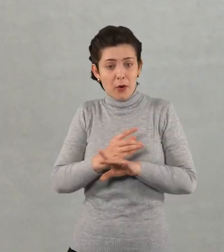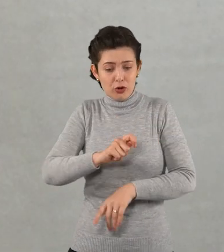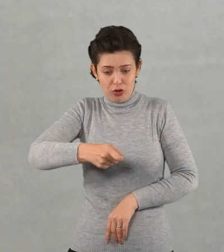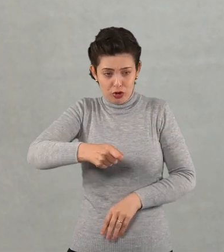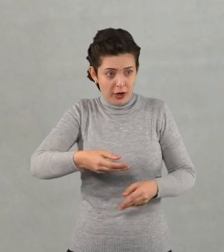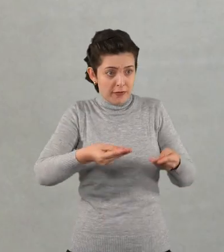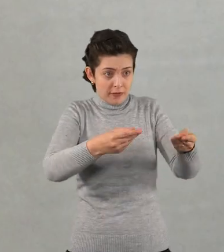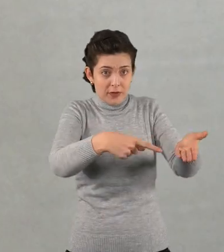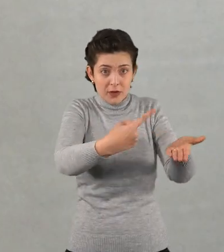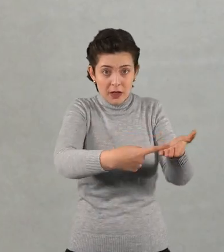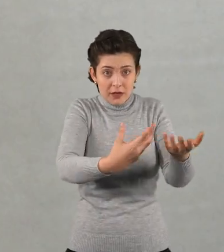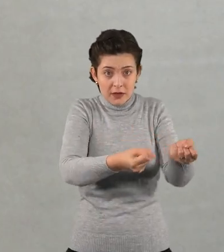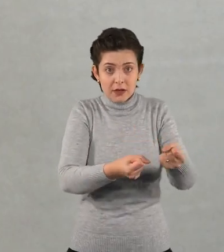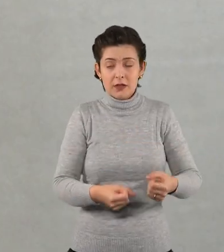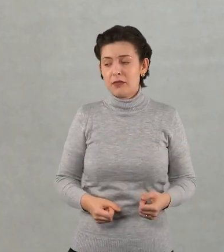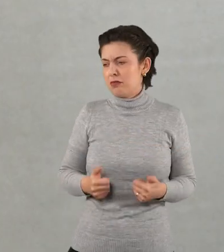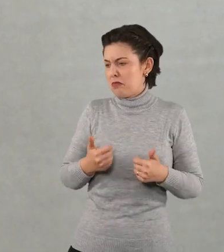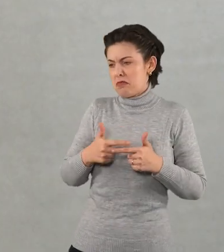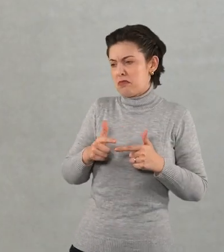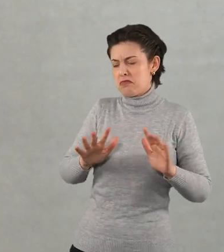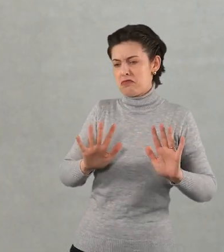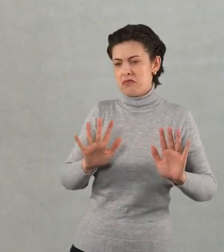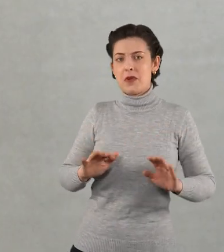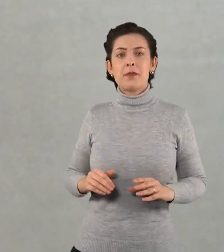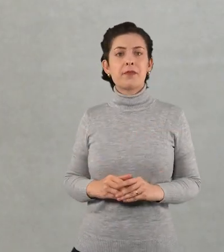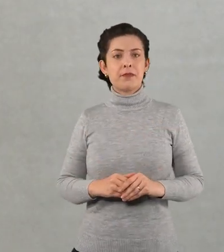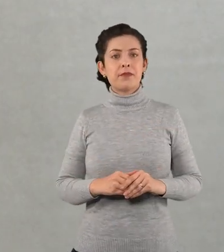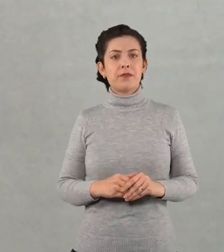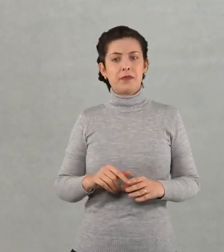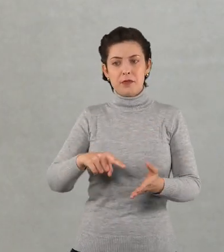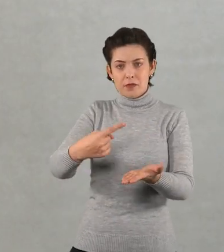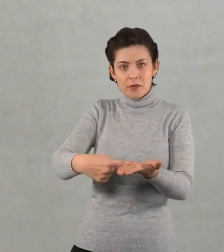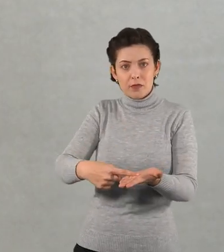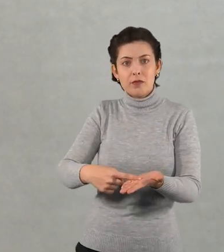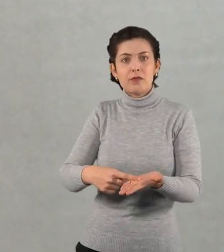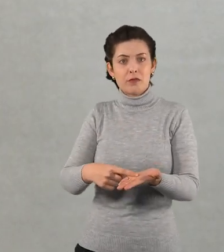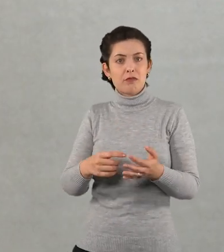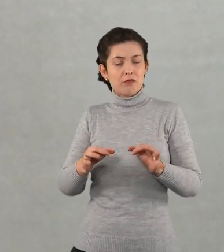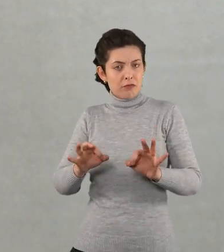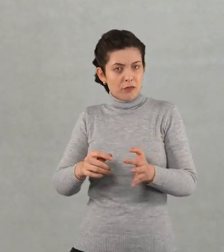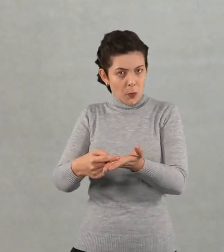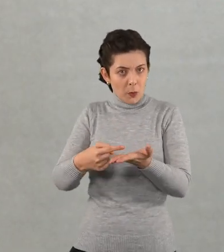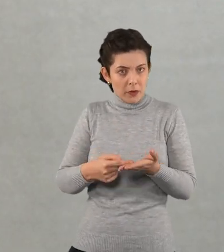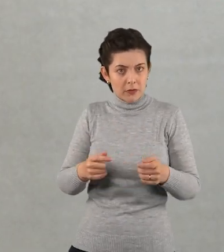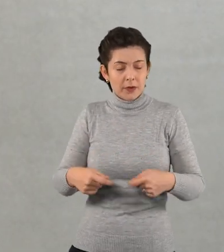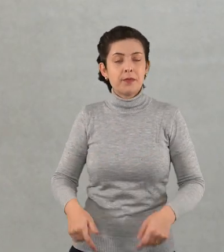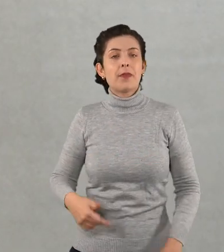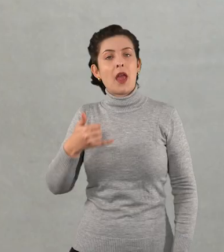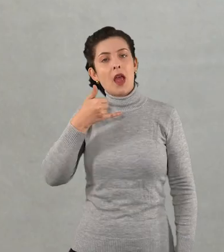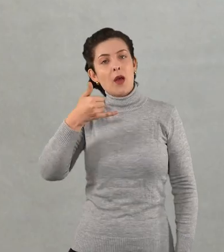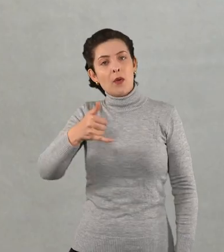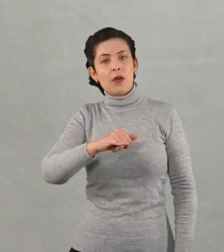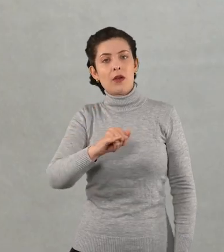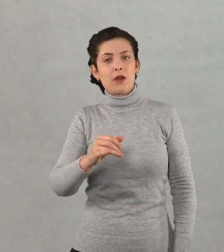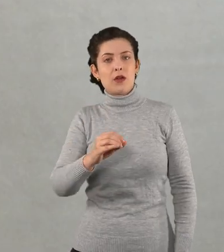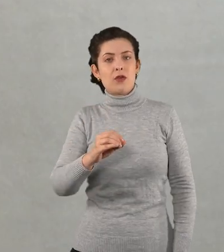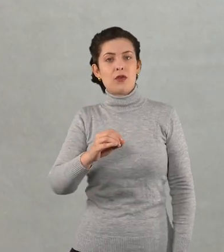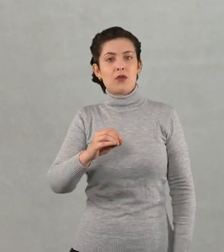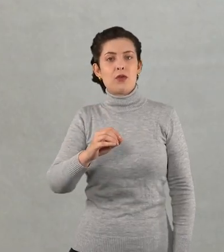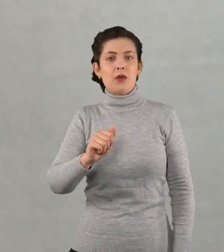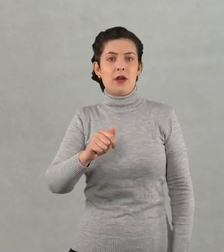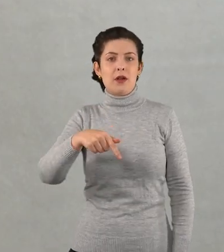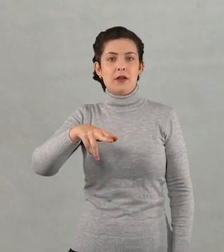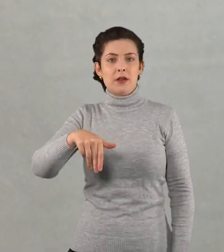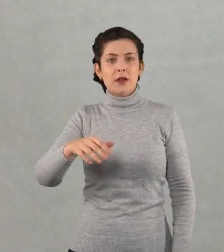mês. Terminou esse mês, eu lhe entrego as chaves. O senhor está de acordo? Ele disse: não tem problema, senhor. Eu estou de acordo, vamos fazer um acerto, estou de